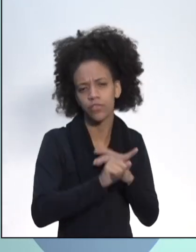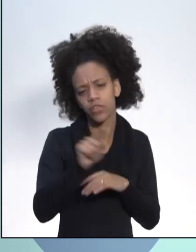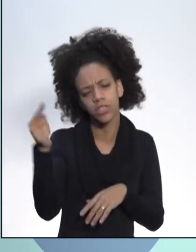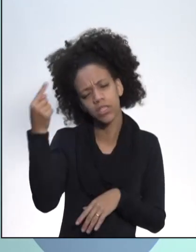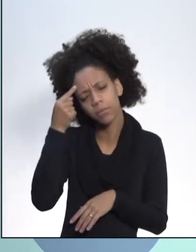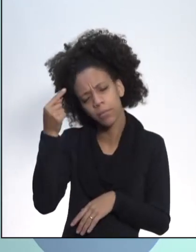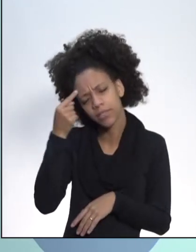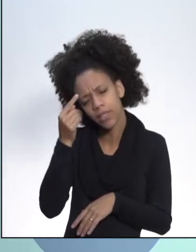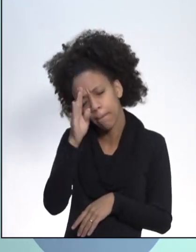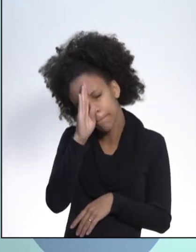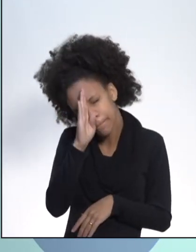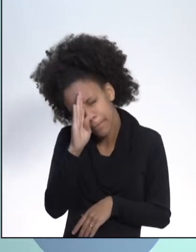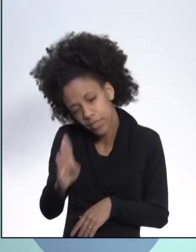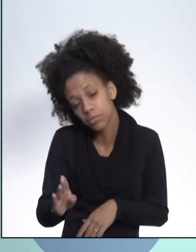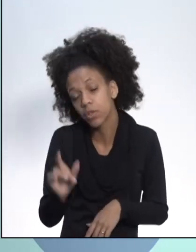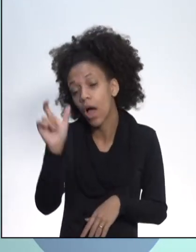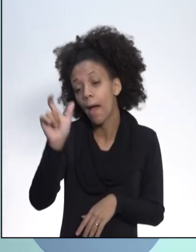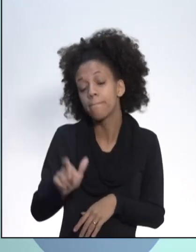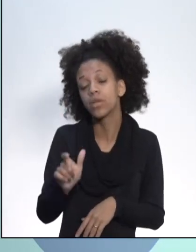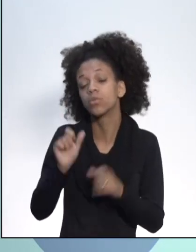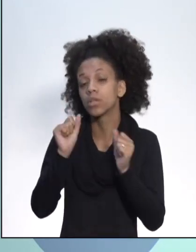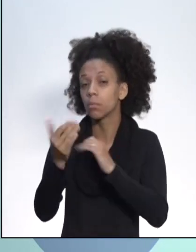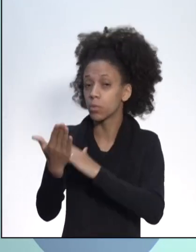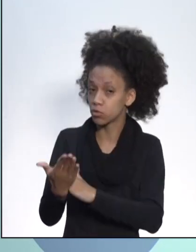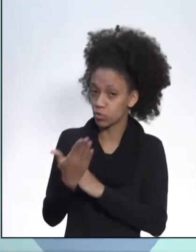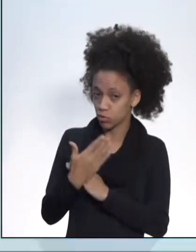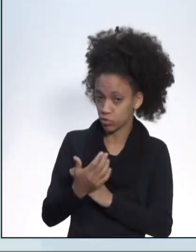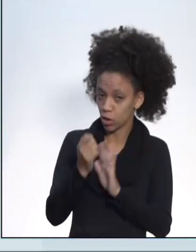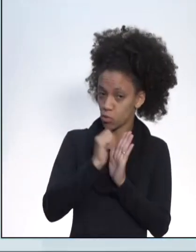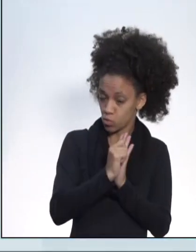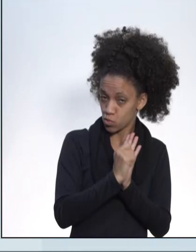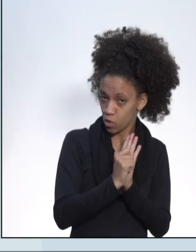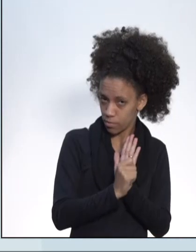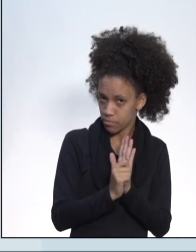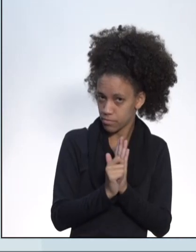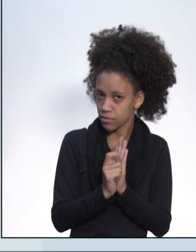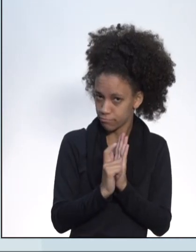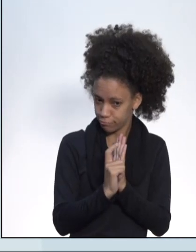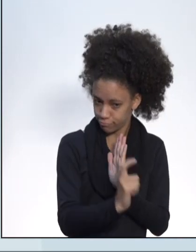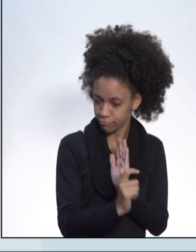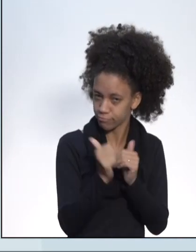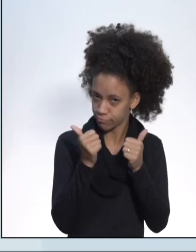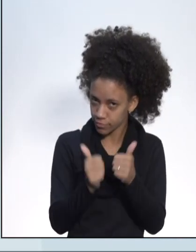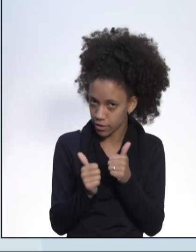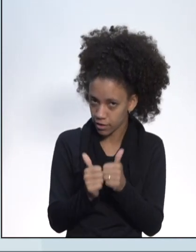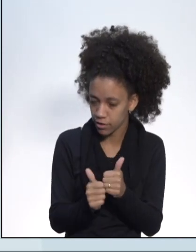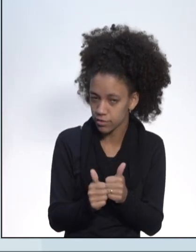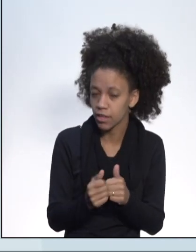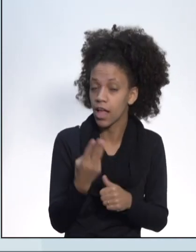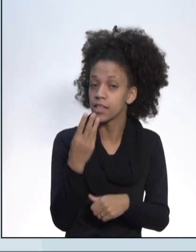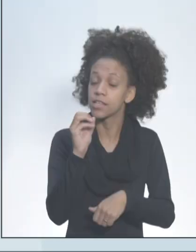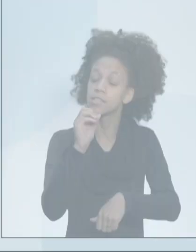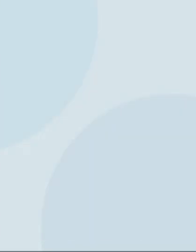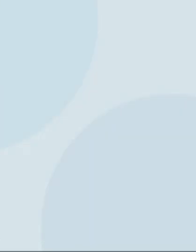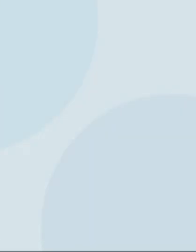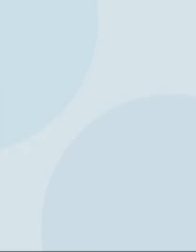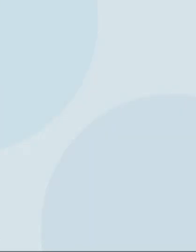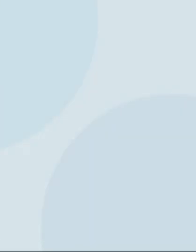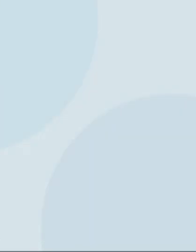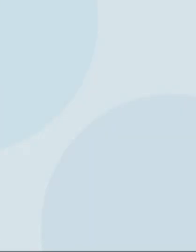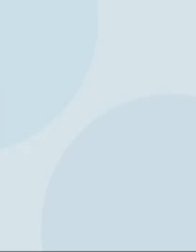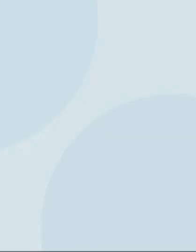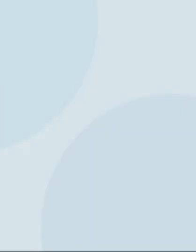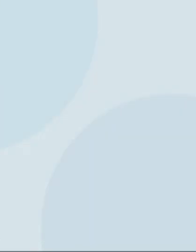pensarem, inclusive, em quem pode auxiliar e deixar o nomezinho do lado, tá certo? Então, 30 segundos na tela.